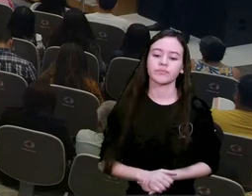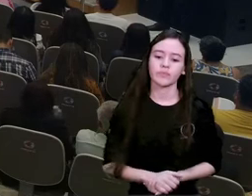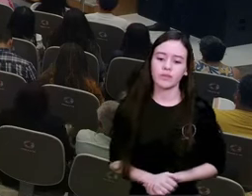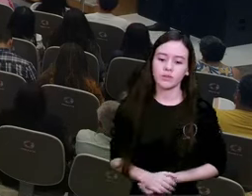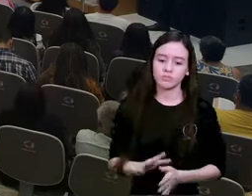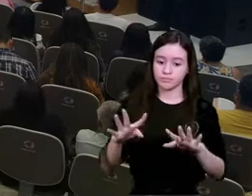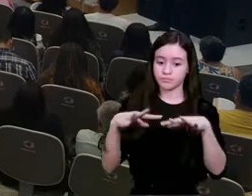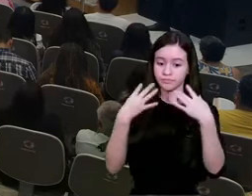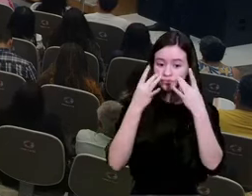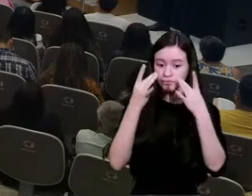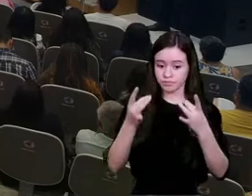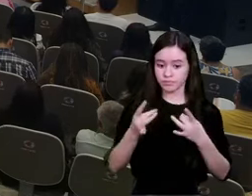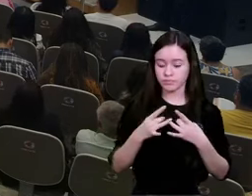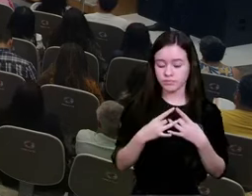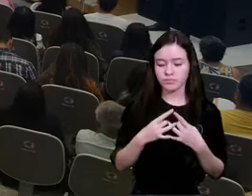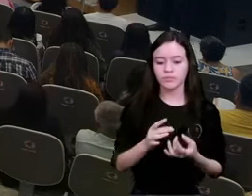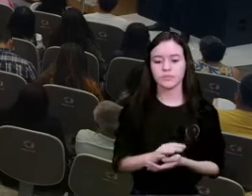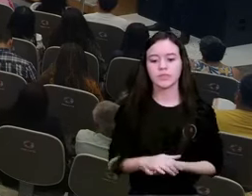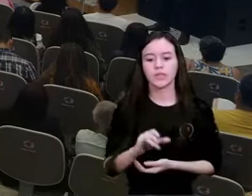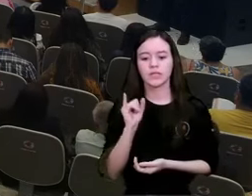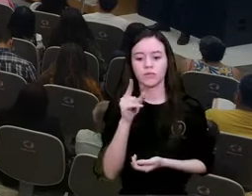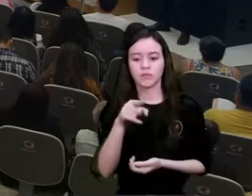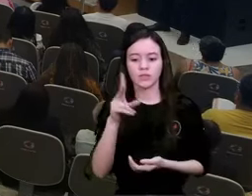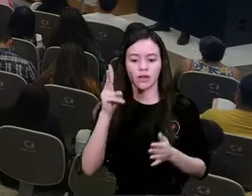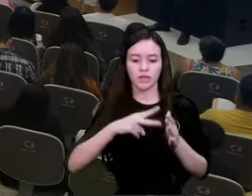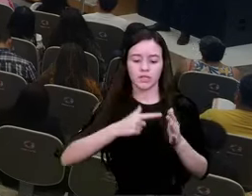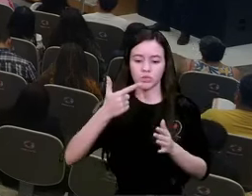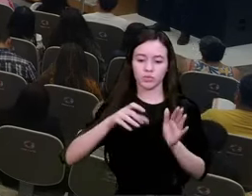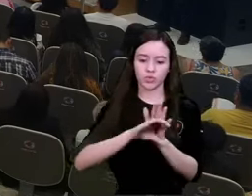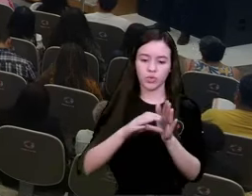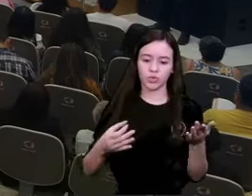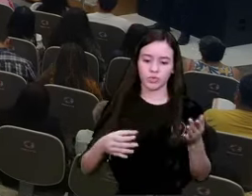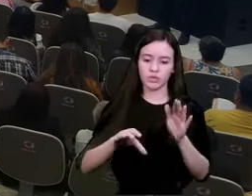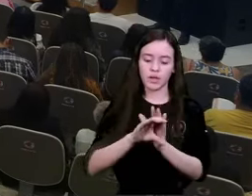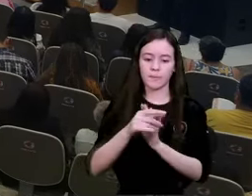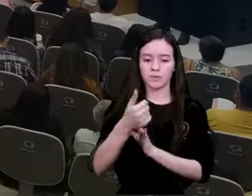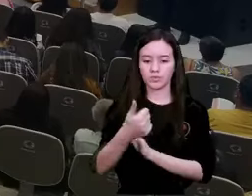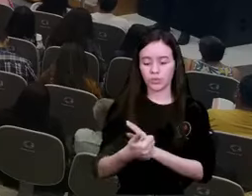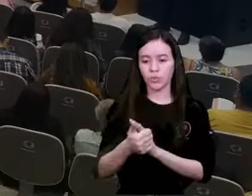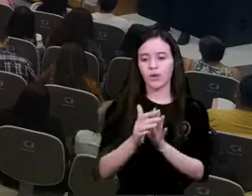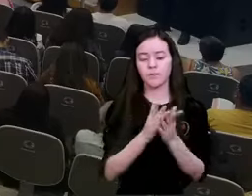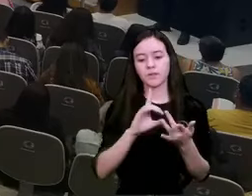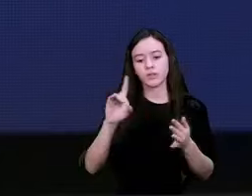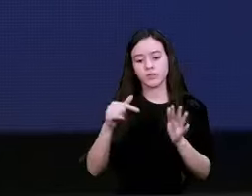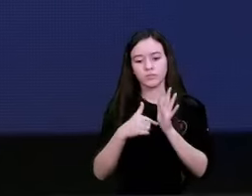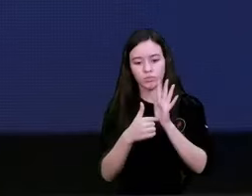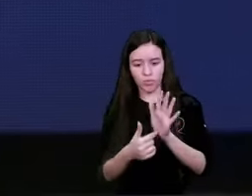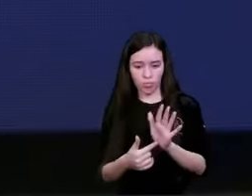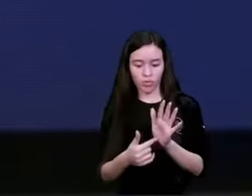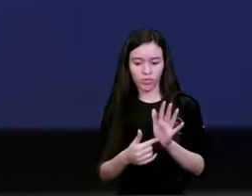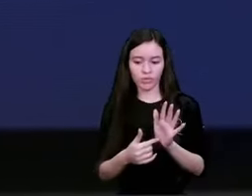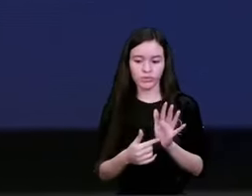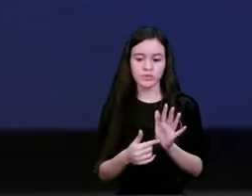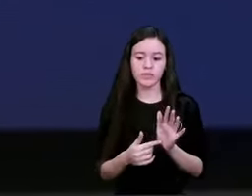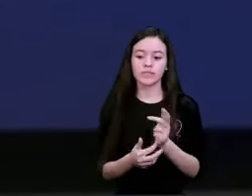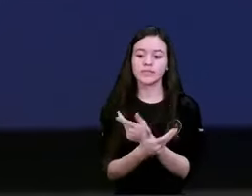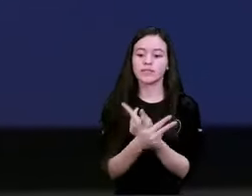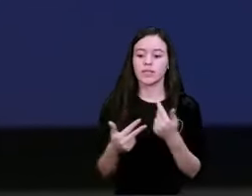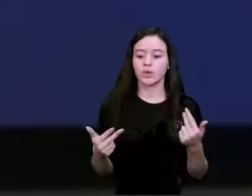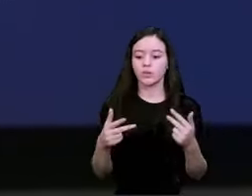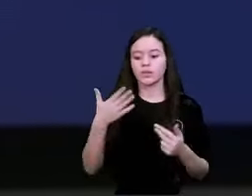redobre a sua atenção. Se você ler 2 Crônicas, capítulo de número 1, a Bíblia fala, pastor Odilton, das coisas